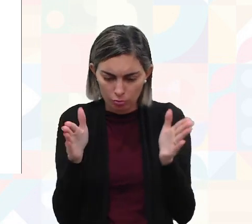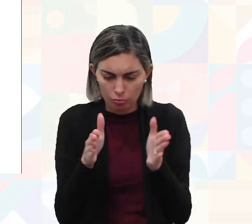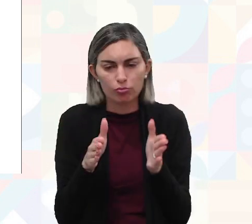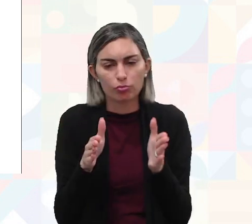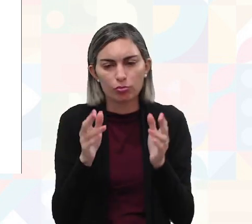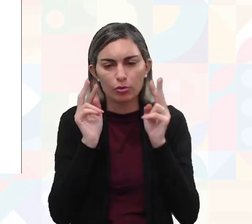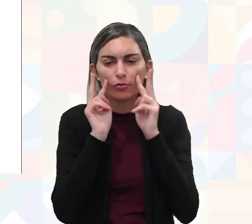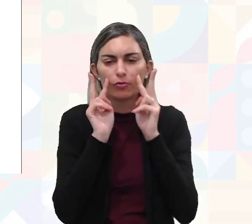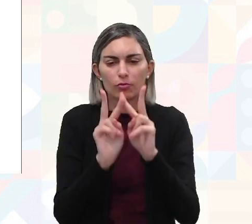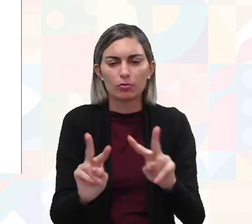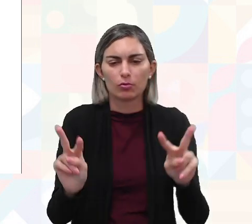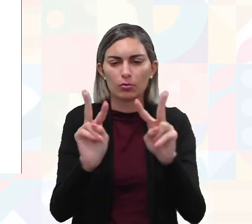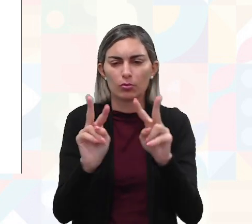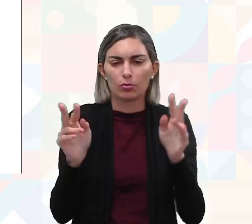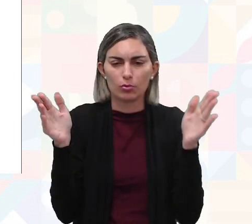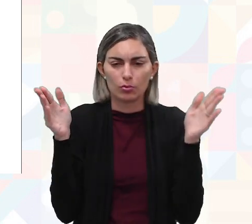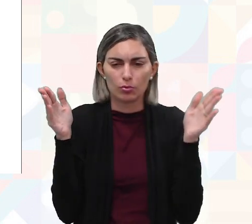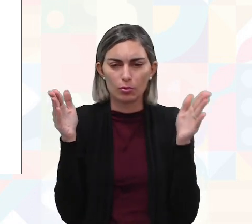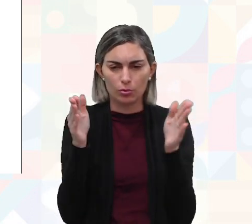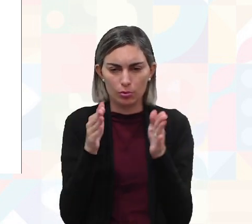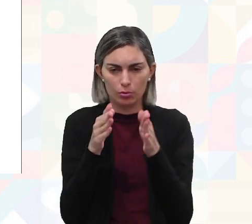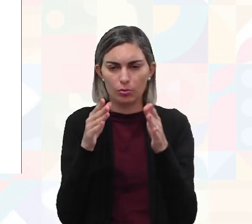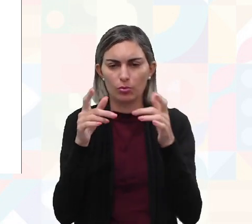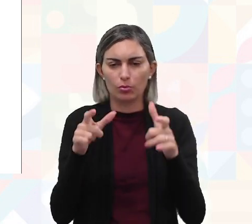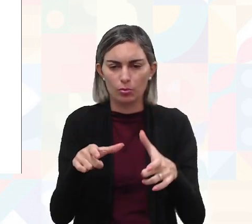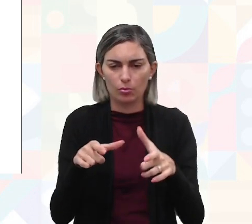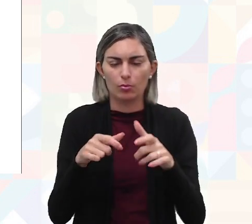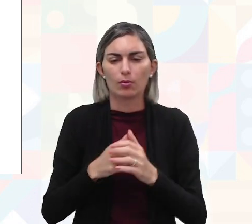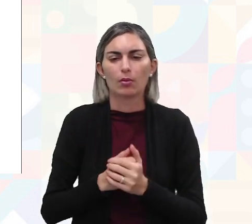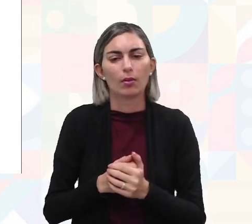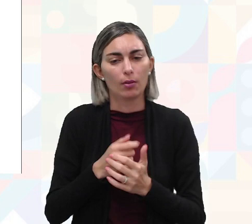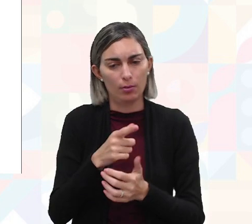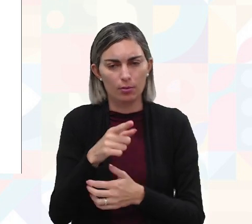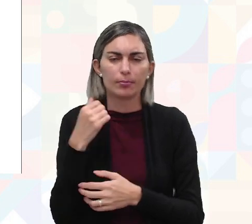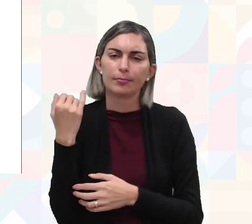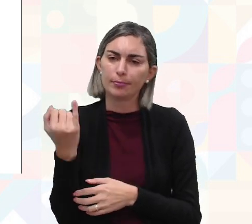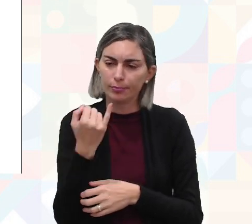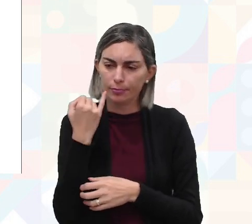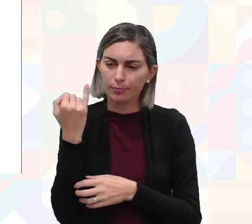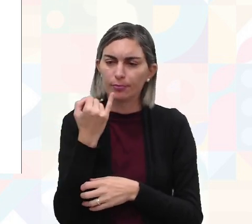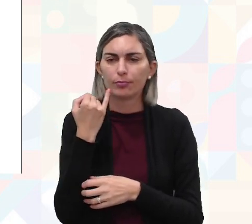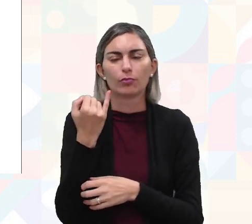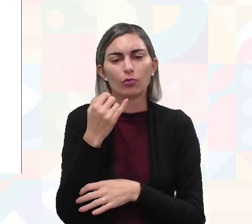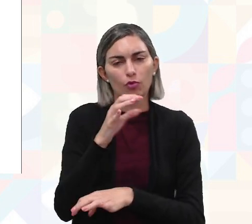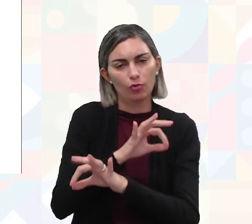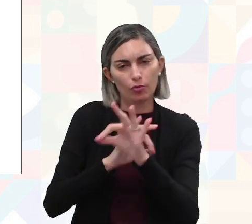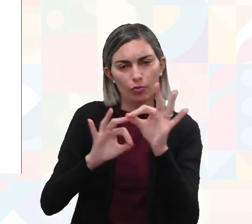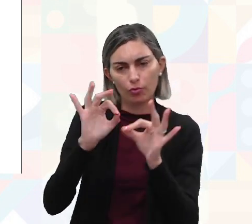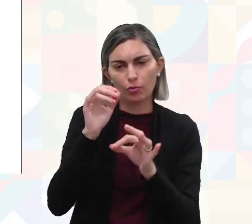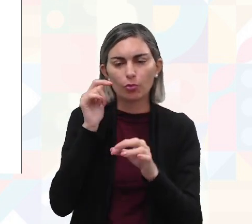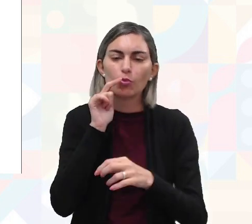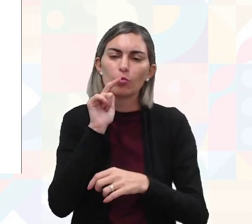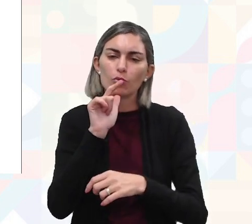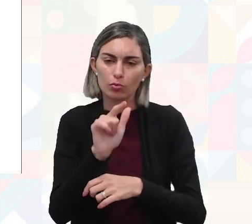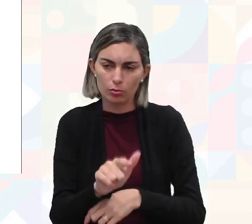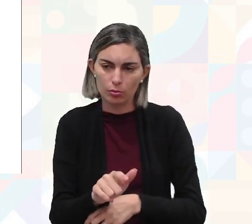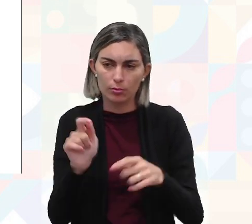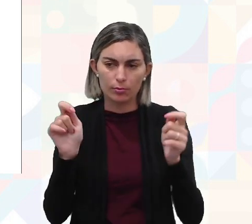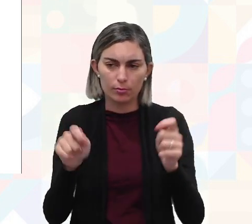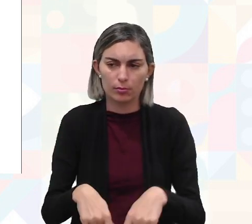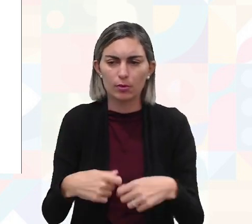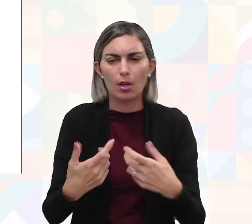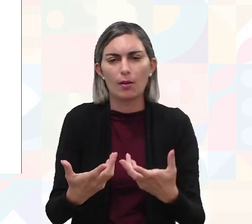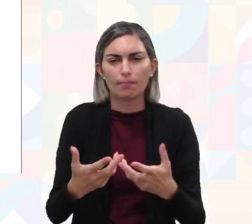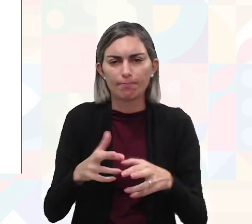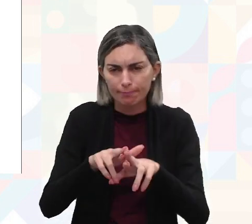encurtar visualmente a aparência desse ambiente. Então, isso é importante, né? Através da forma, a gente consegue dar